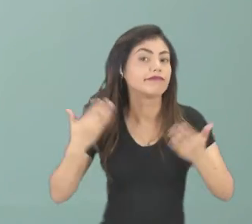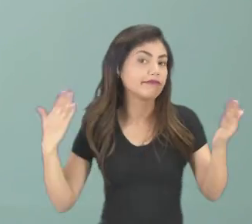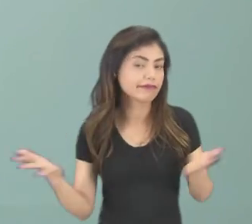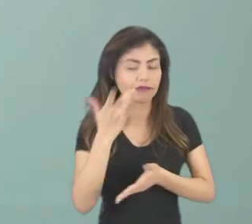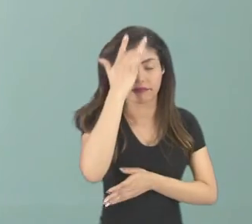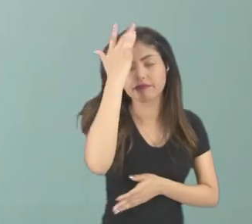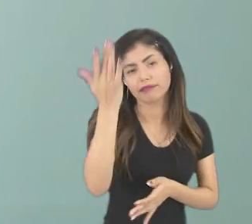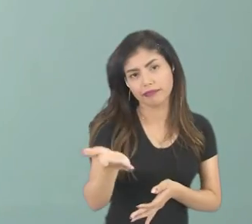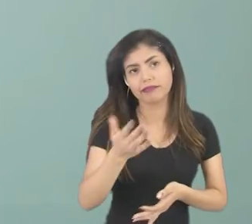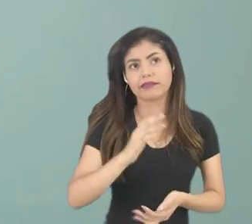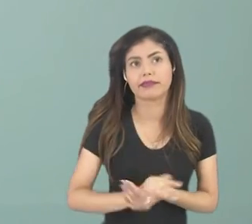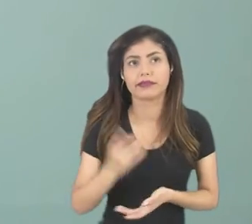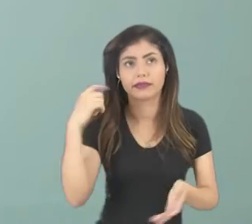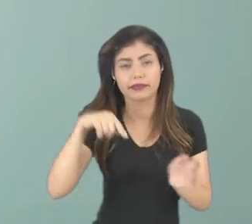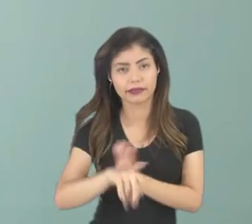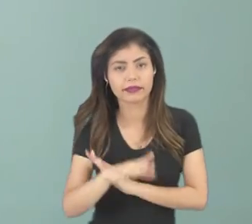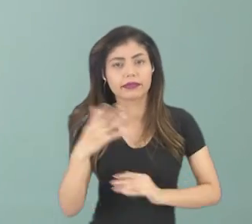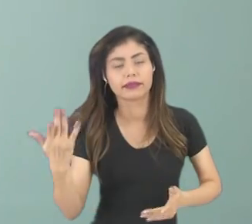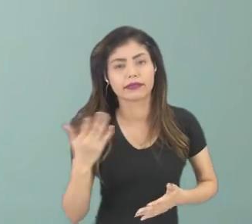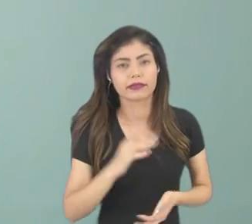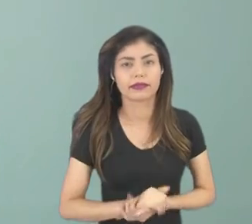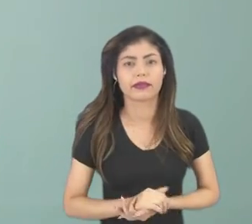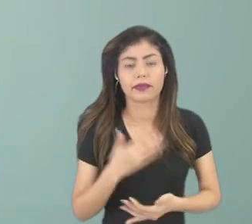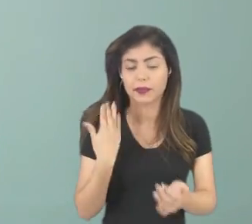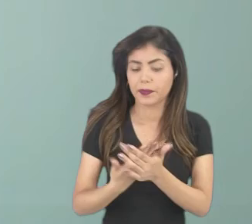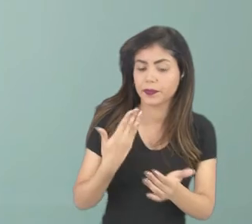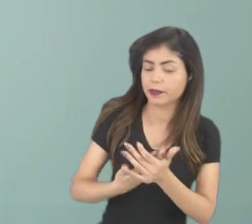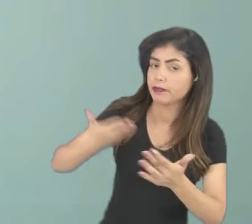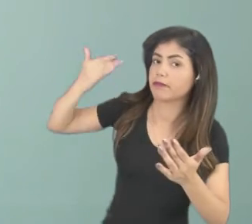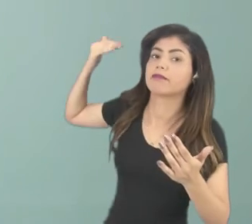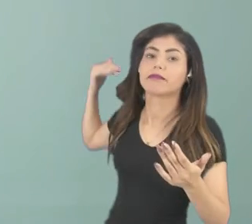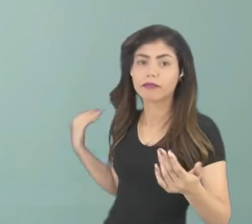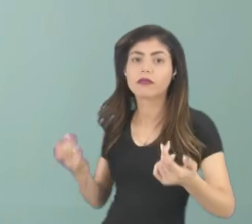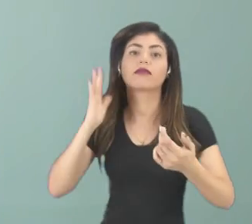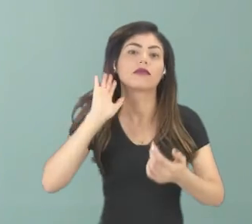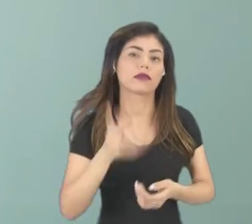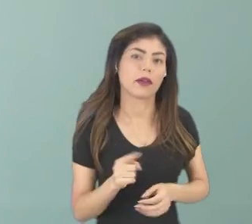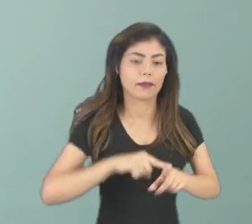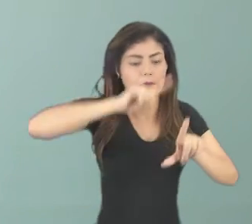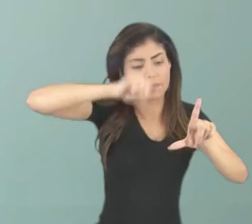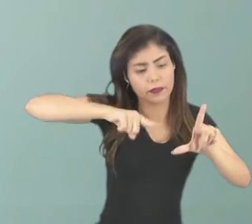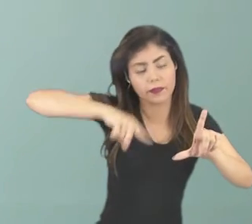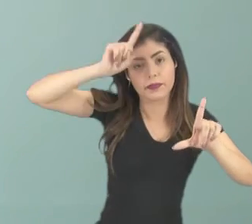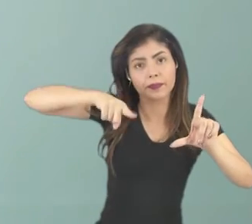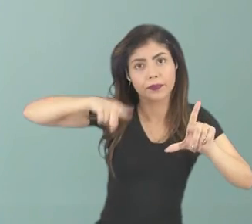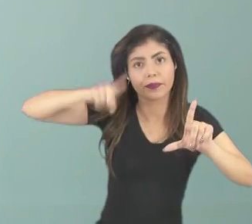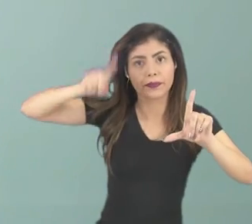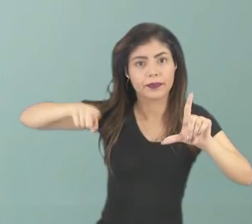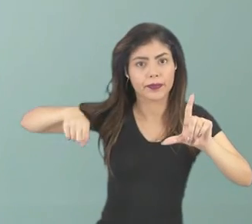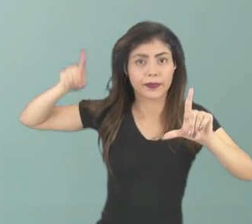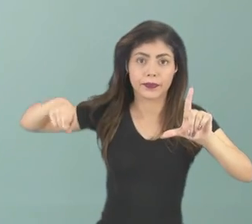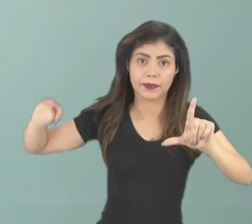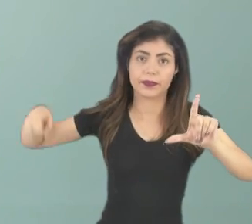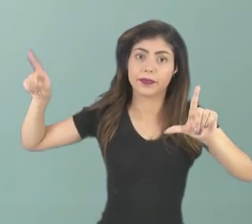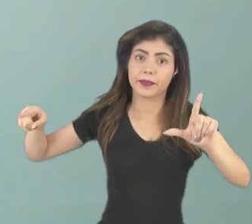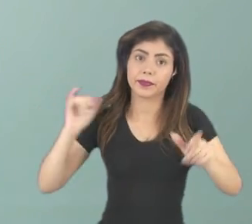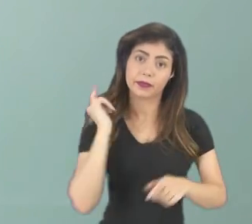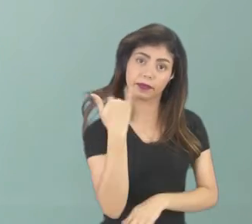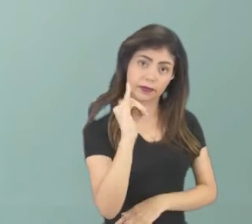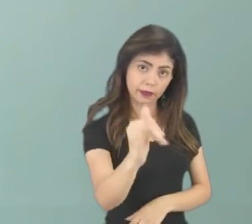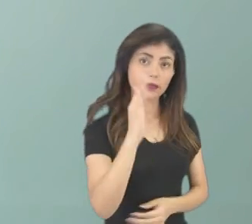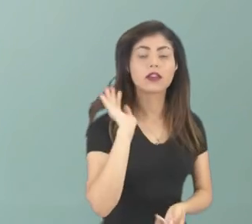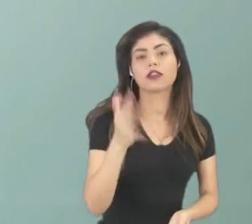aí fica bem mais fácil a pergunta porque na próxima nas aulas anteriores e me falou dessas frequências de onda no espectro eletromagnético